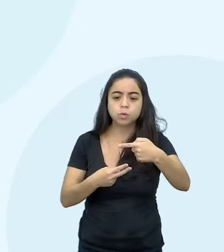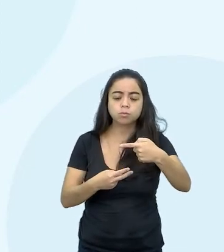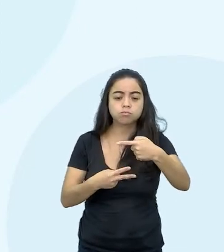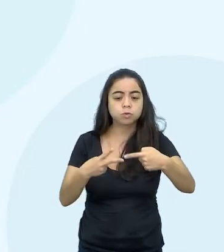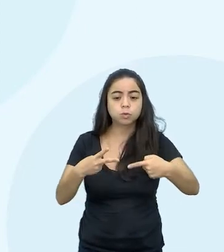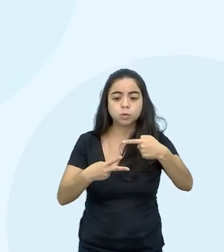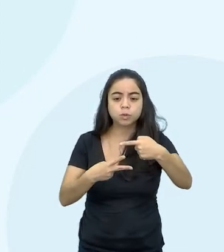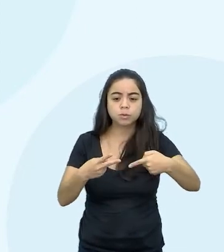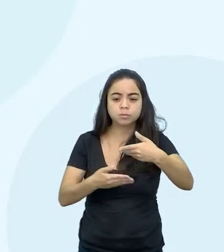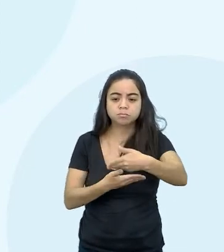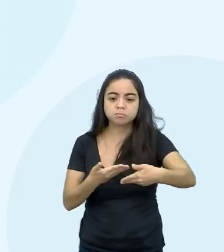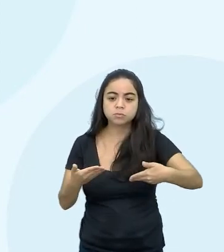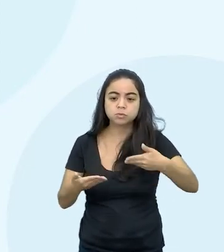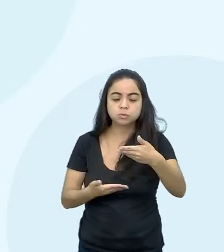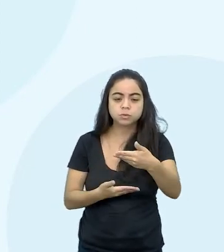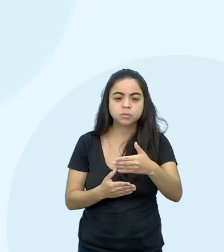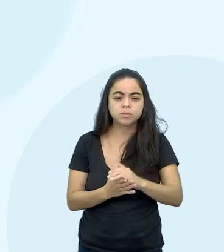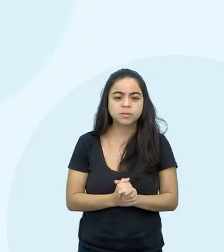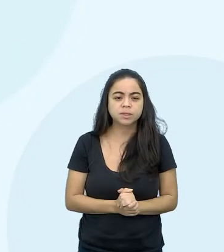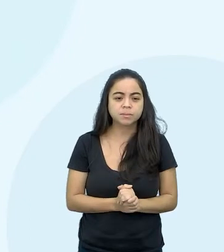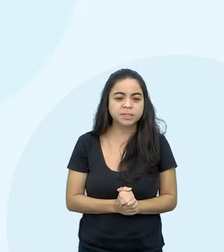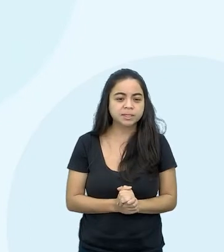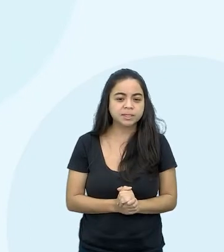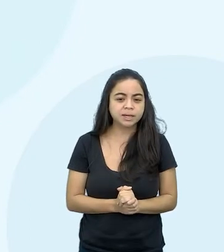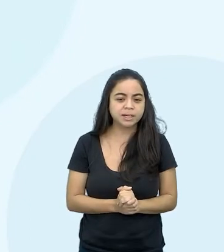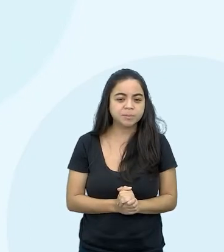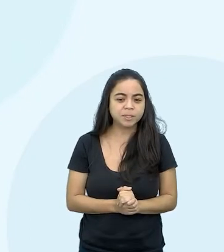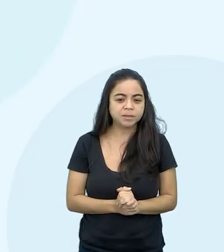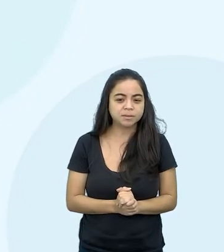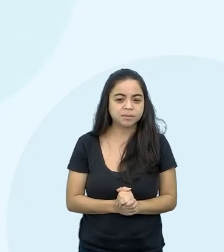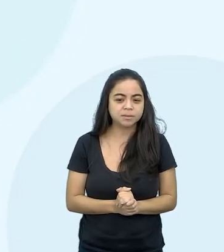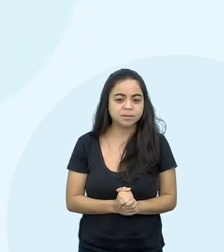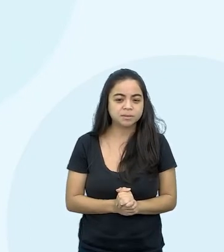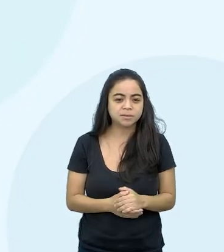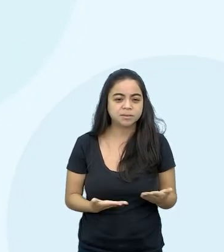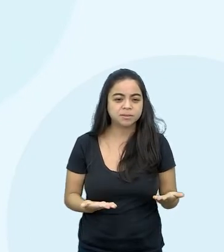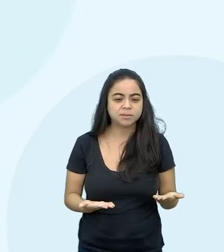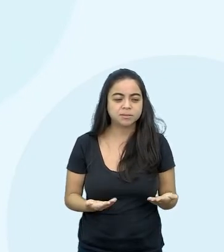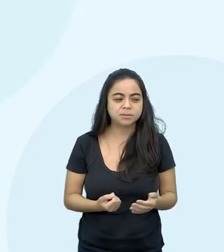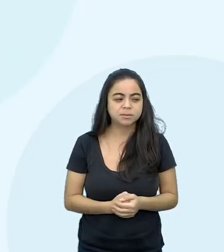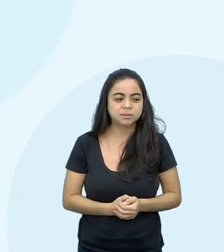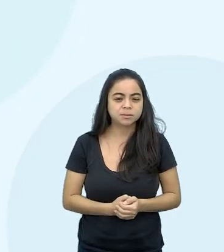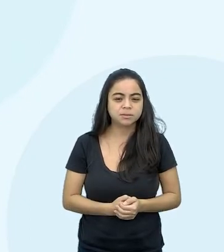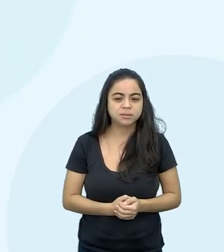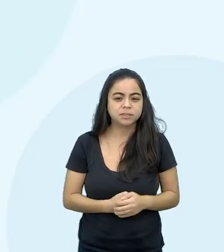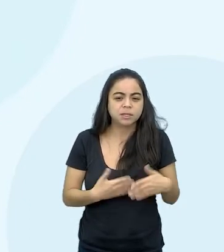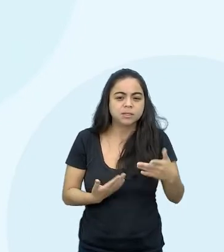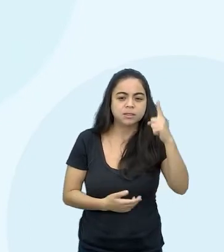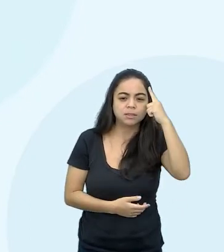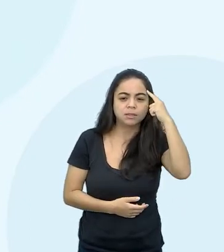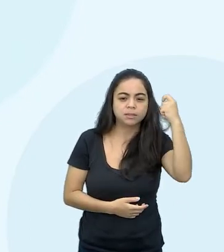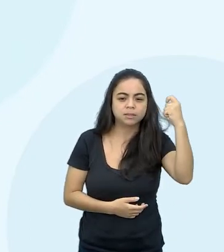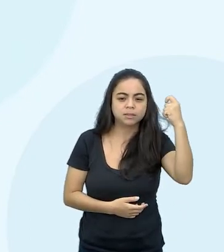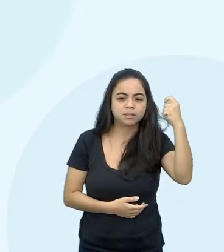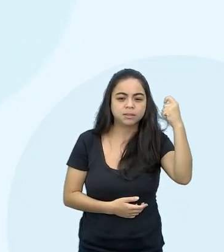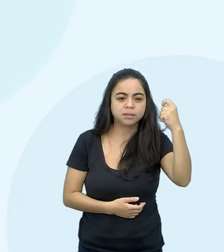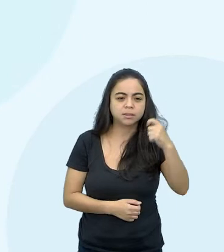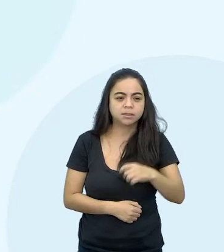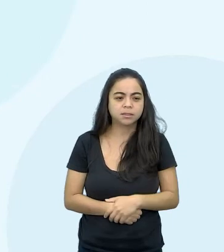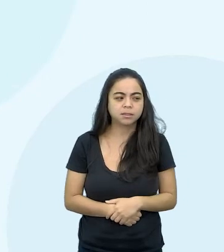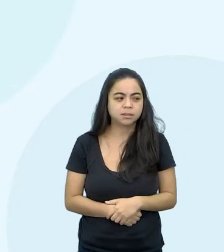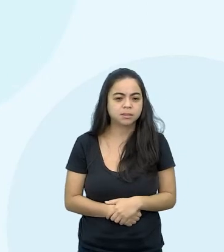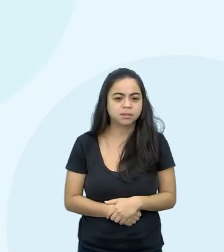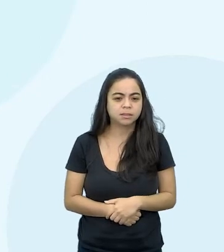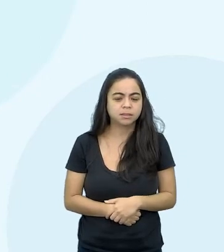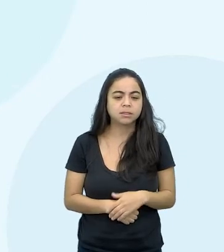séries, né? Dois fatores, A e B, né? Então, a hipótese está escrita abaixo.